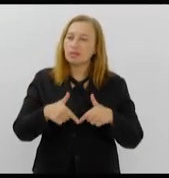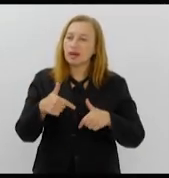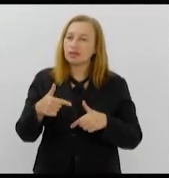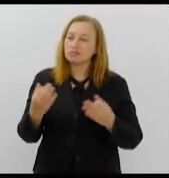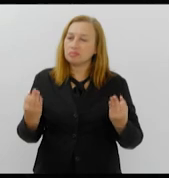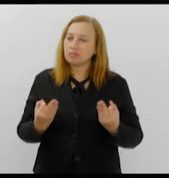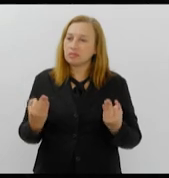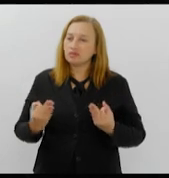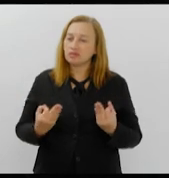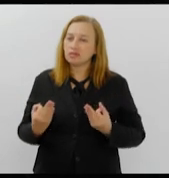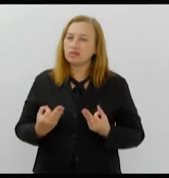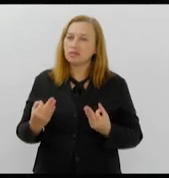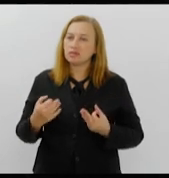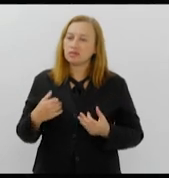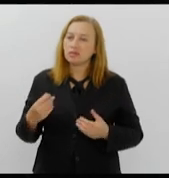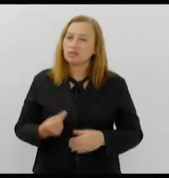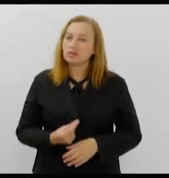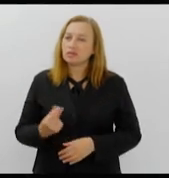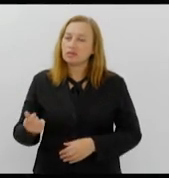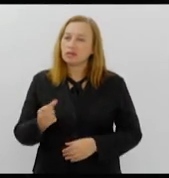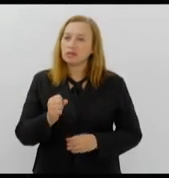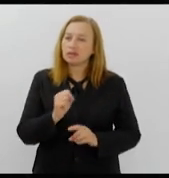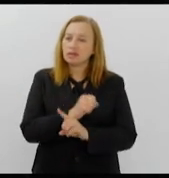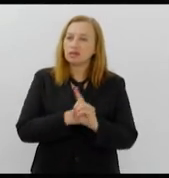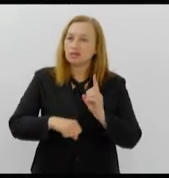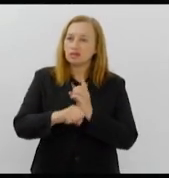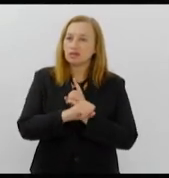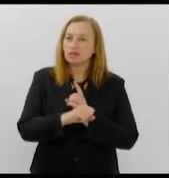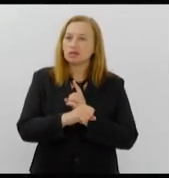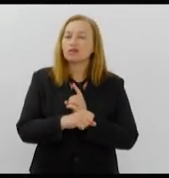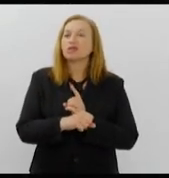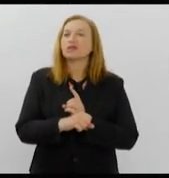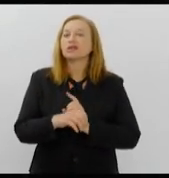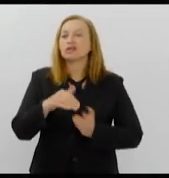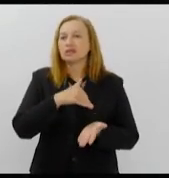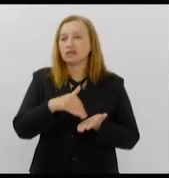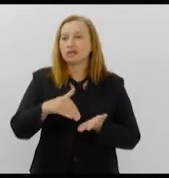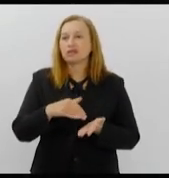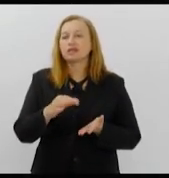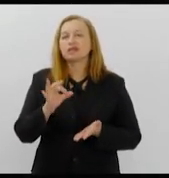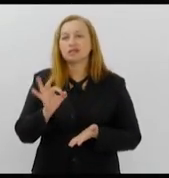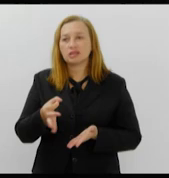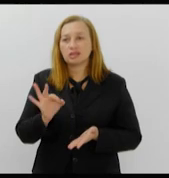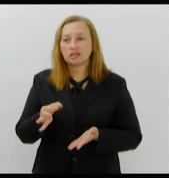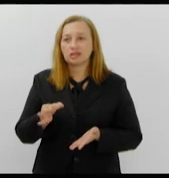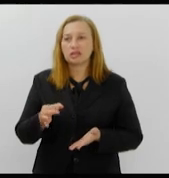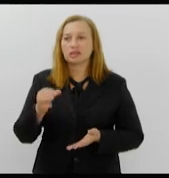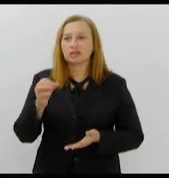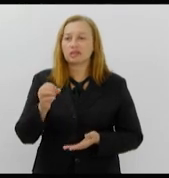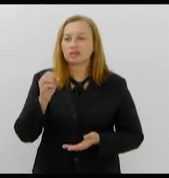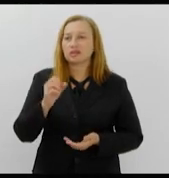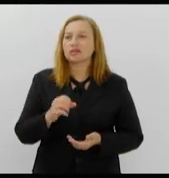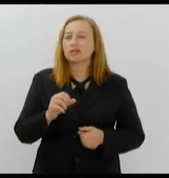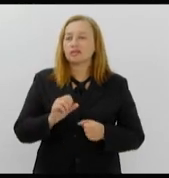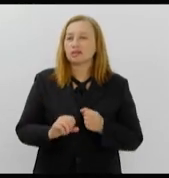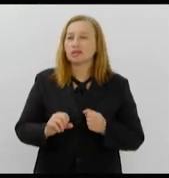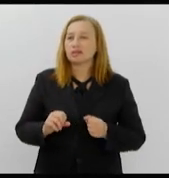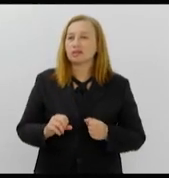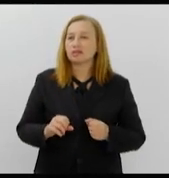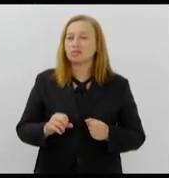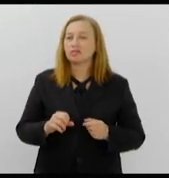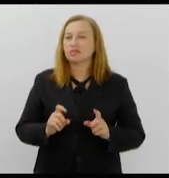excelência quando eu saí da assistência social na secretaria, e tenho certeza absoluta que também vai fazer um